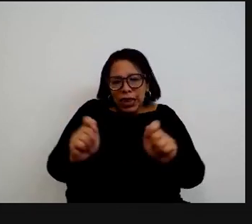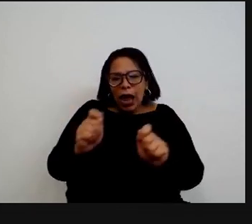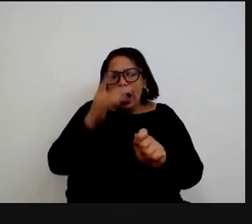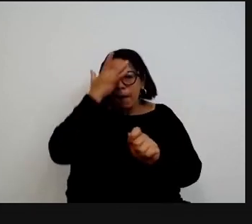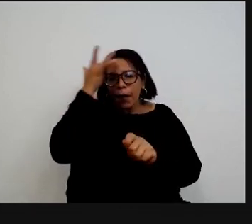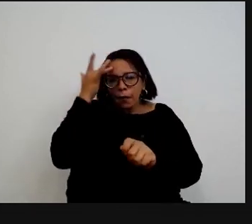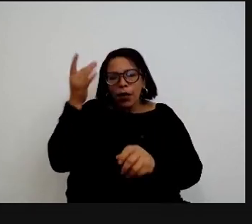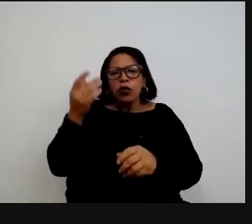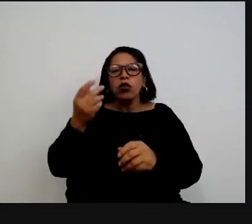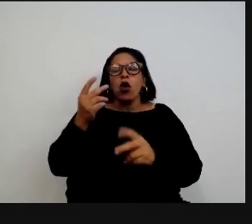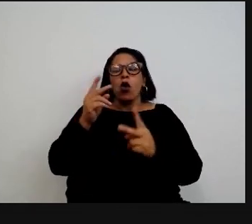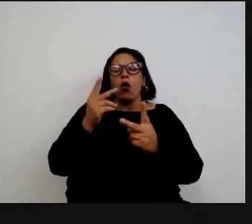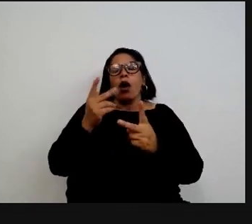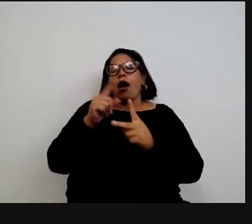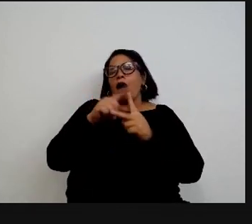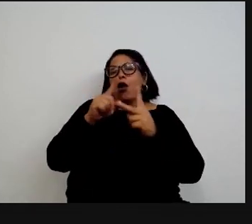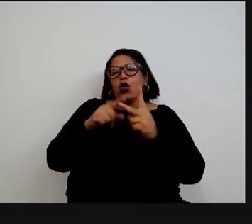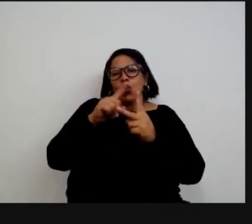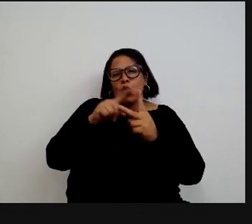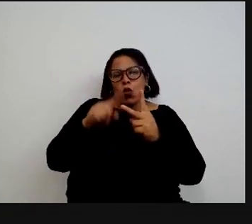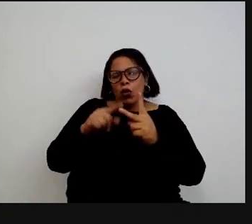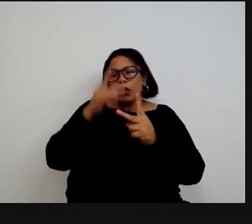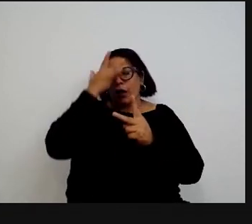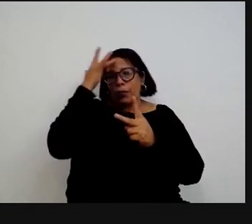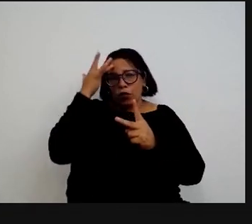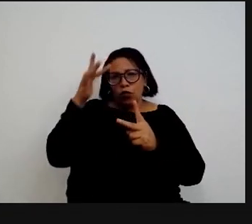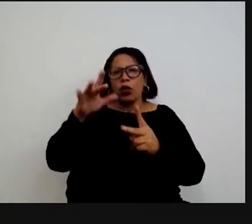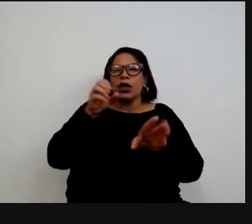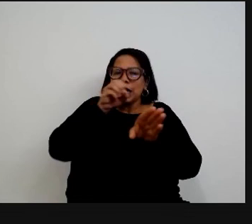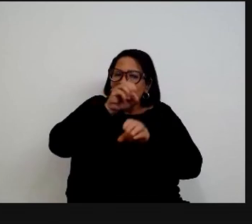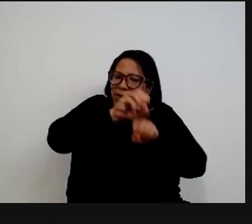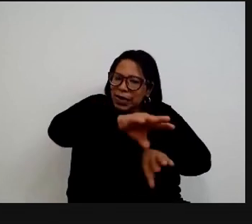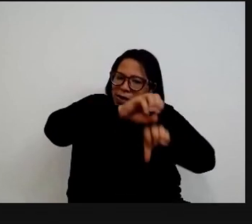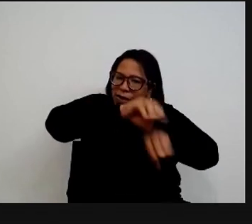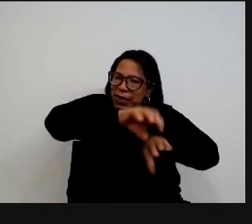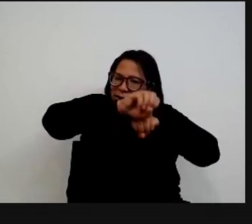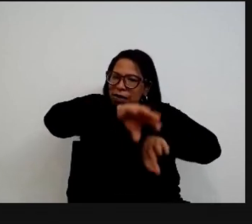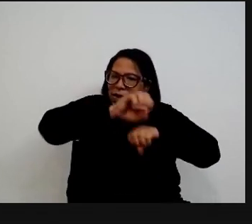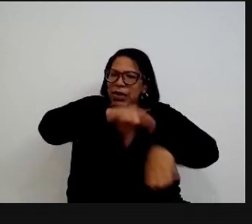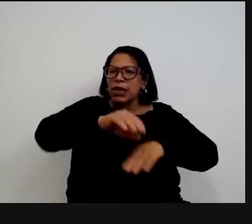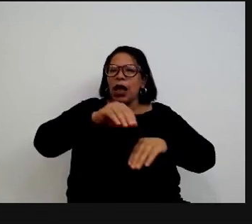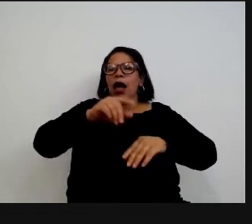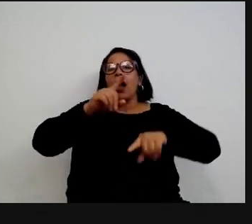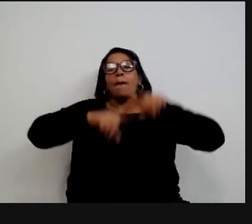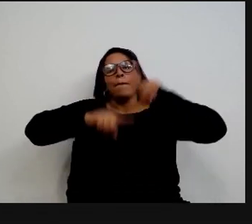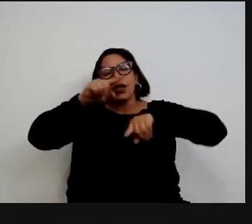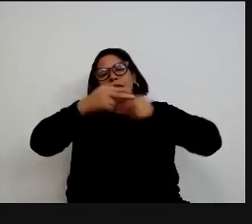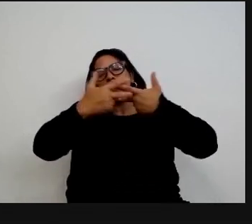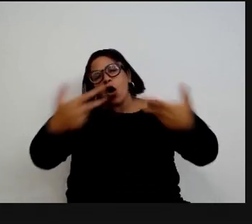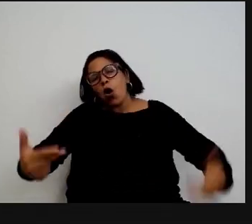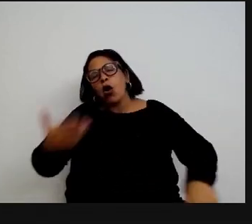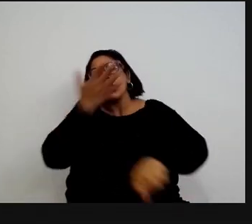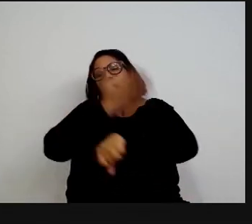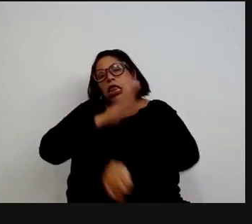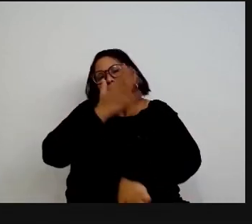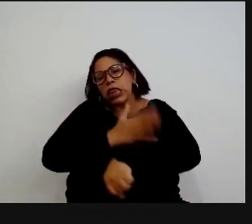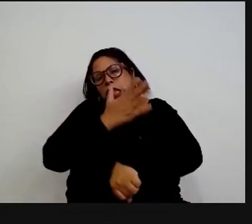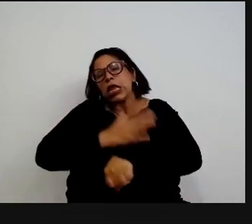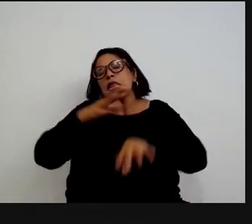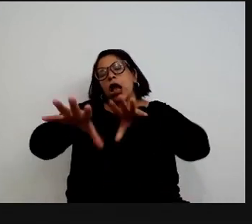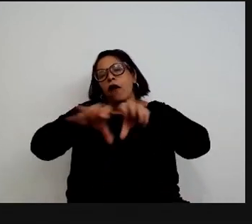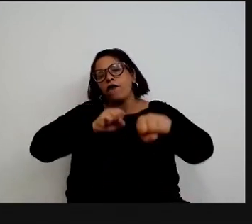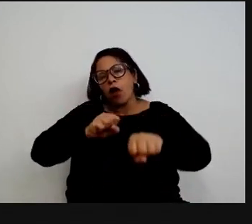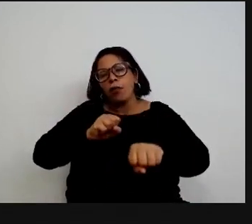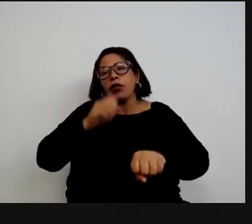mescla, de híbrido, para trazer essas pessoas e aí sim fornecer materiais de educação, de capacitação, de